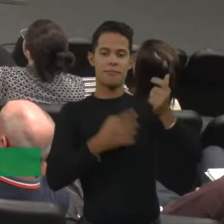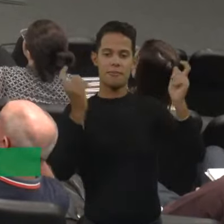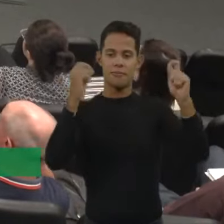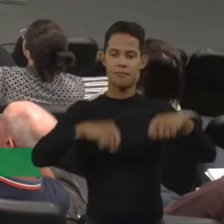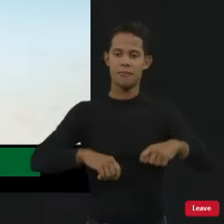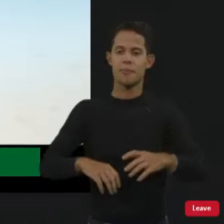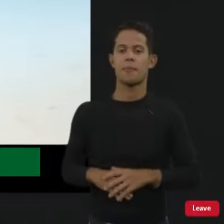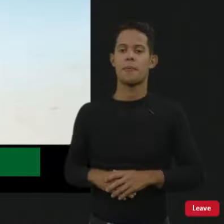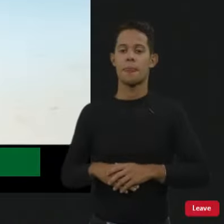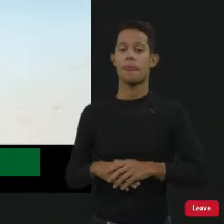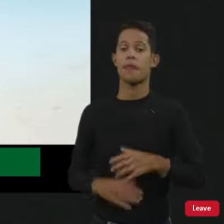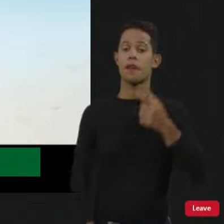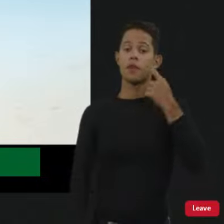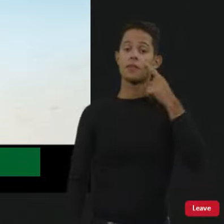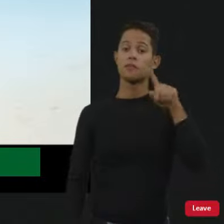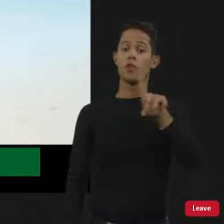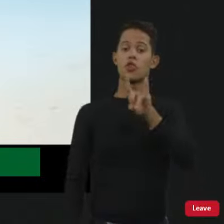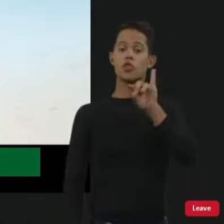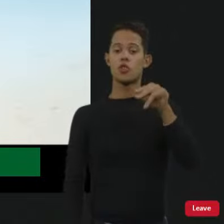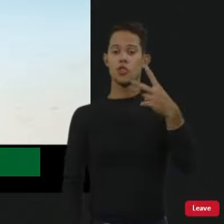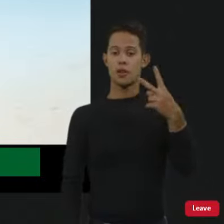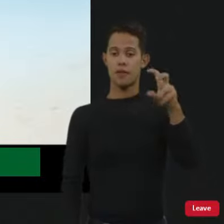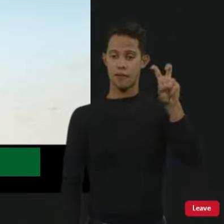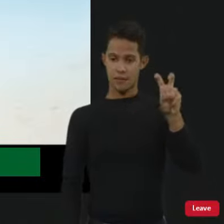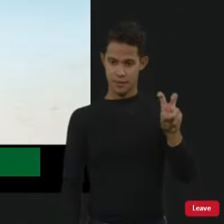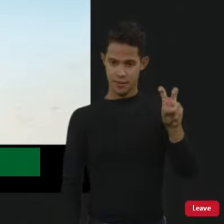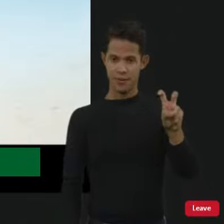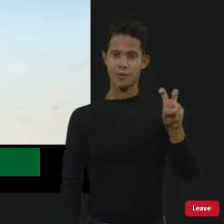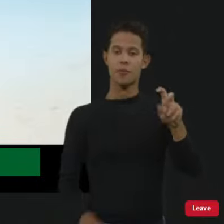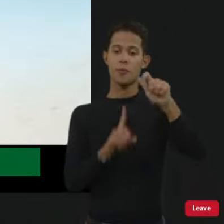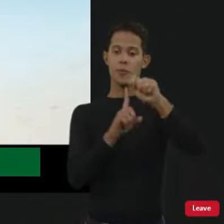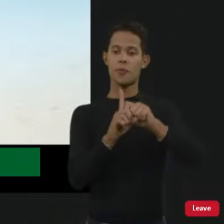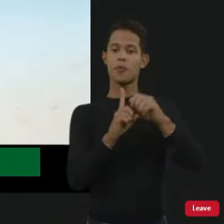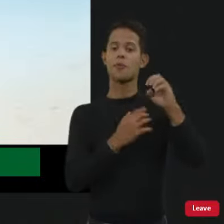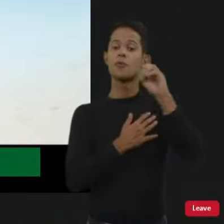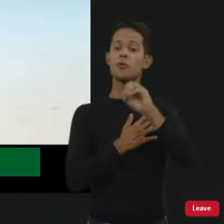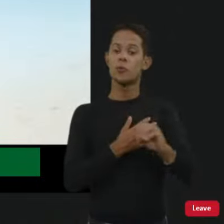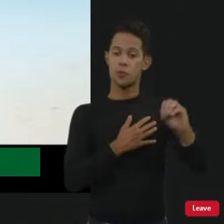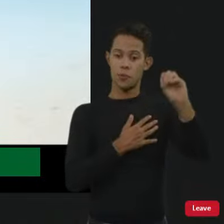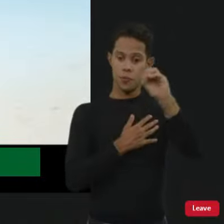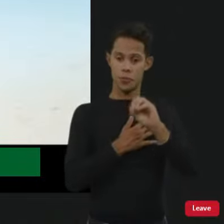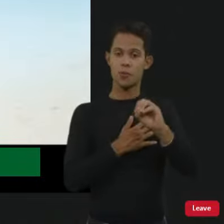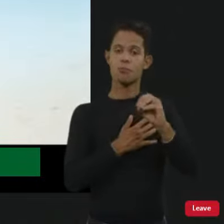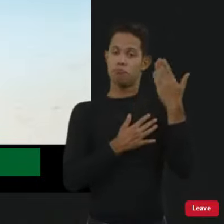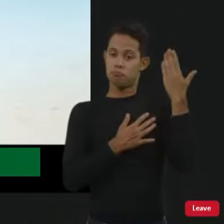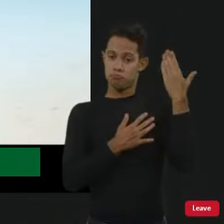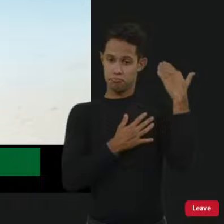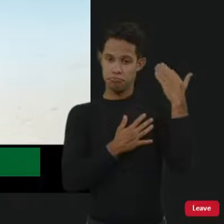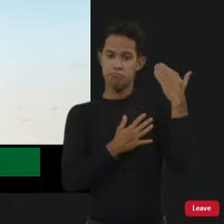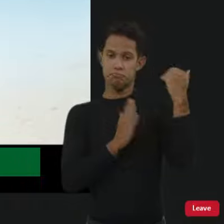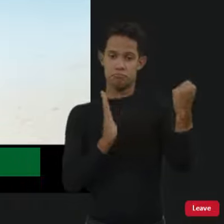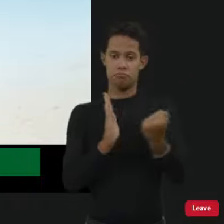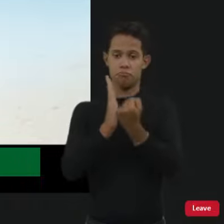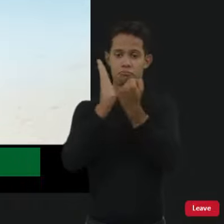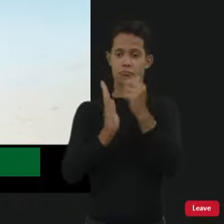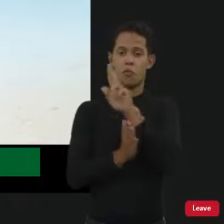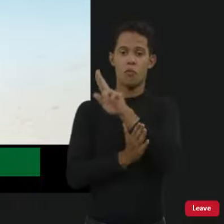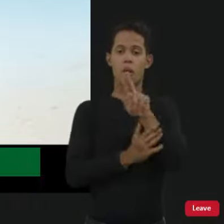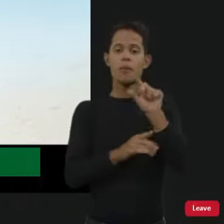Esse dia, 25 de outubro, foi denominado o Dia